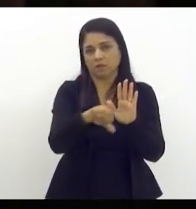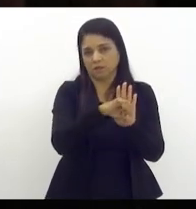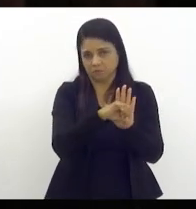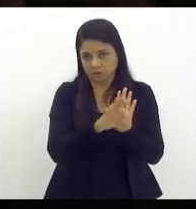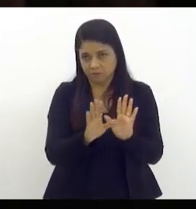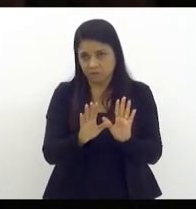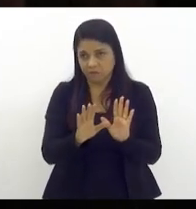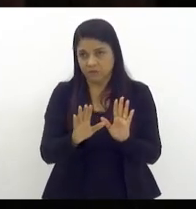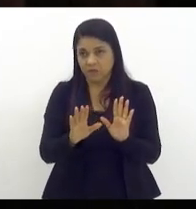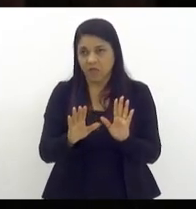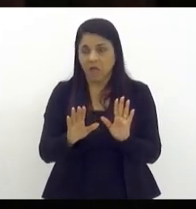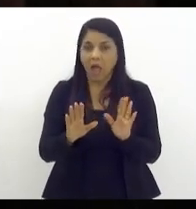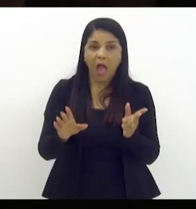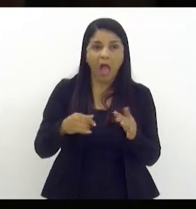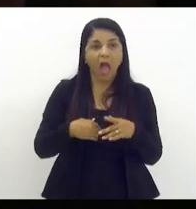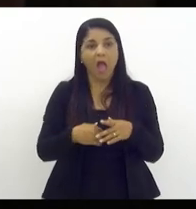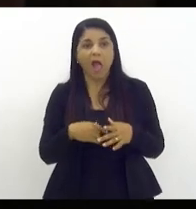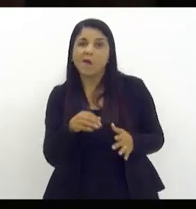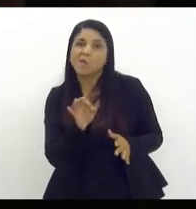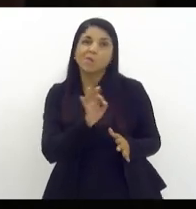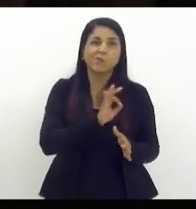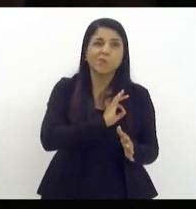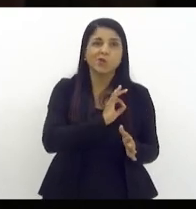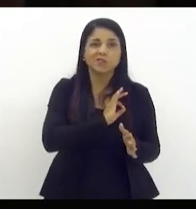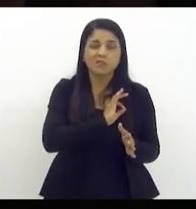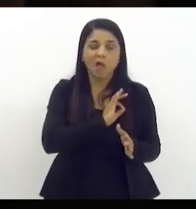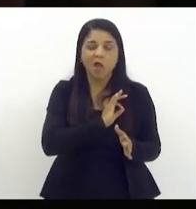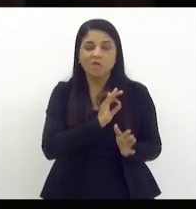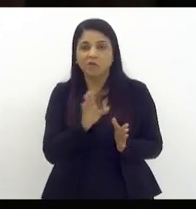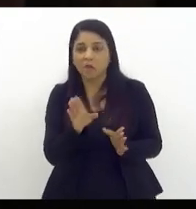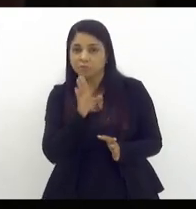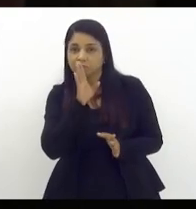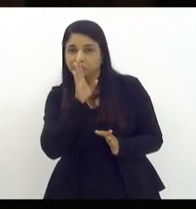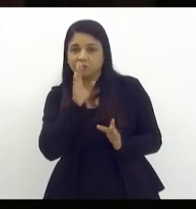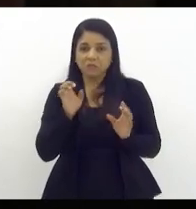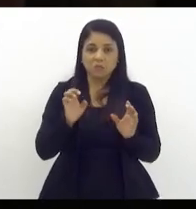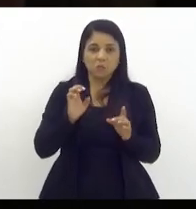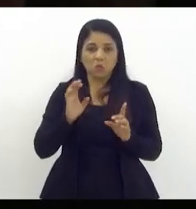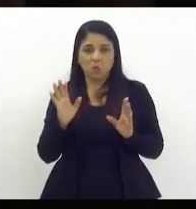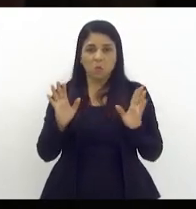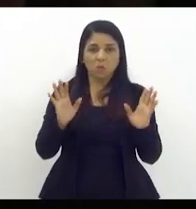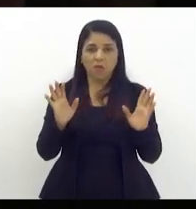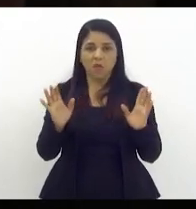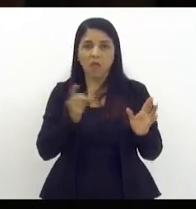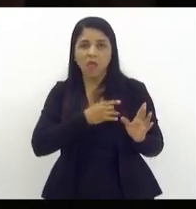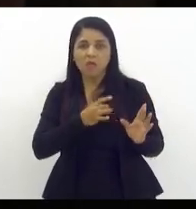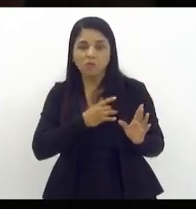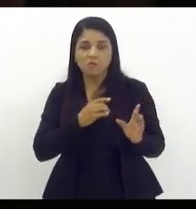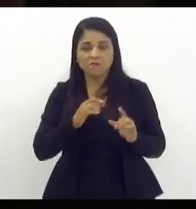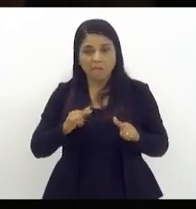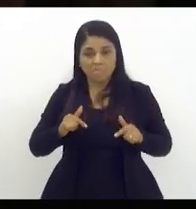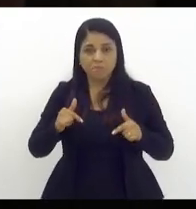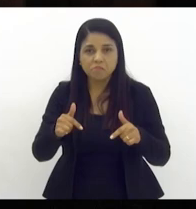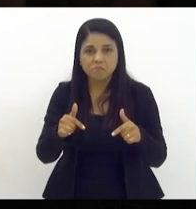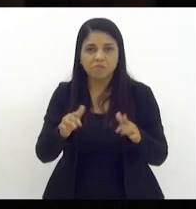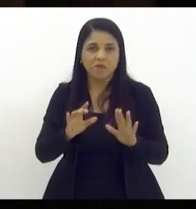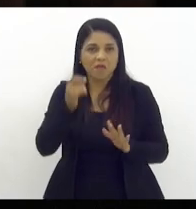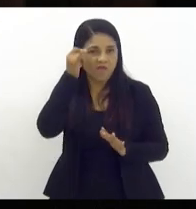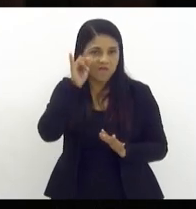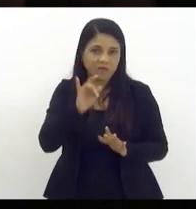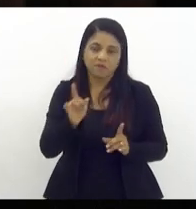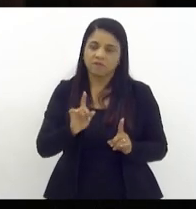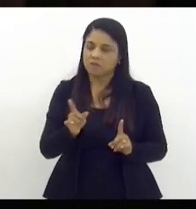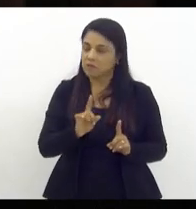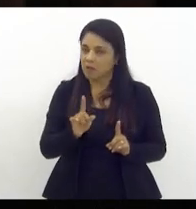dizia, não, o policial vai ficar inibido e vai com menos força para cima dos